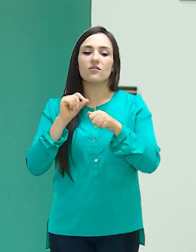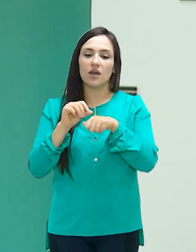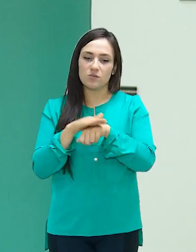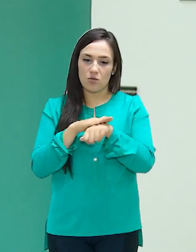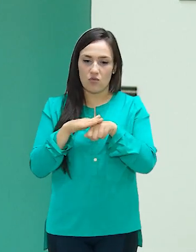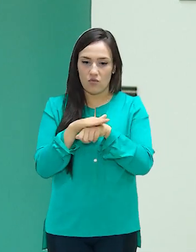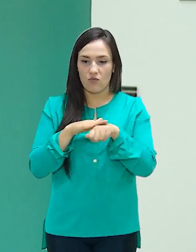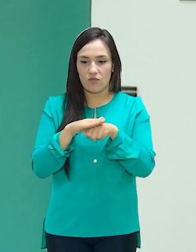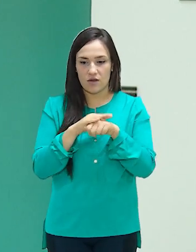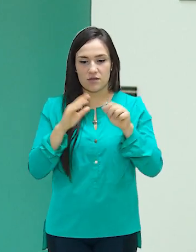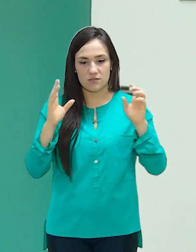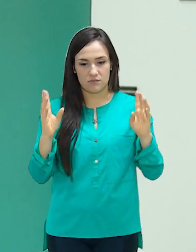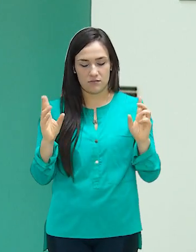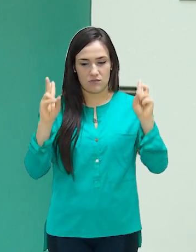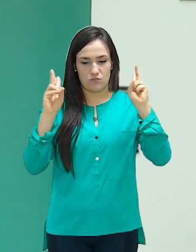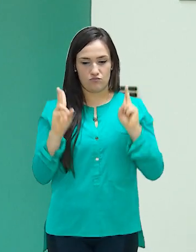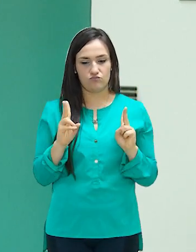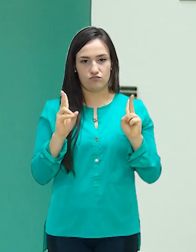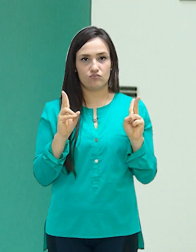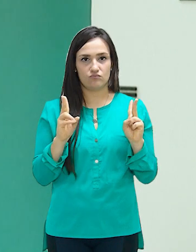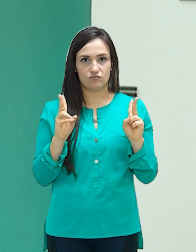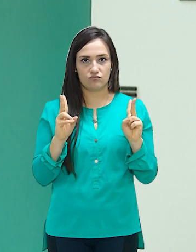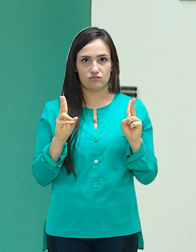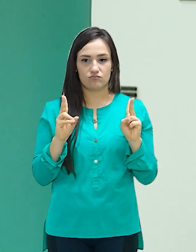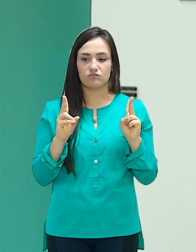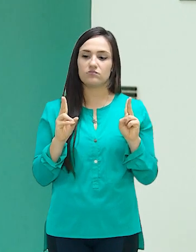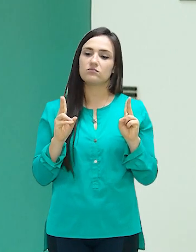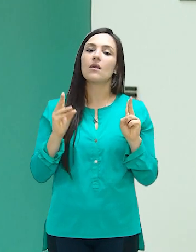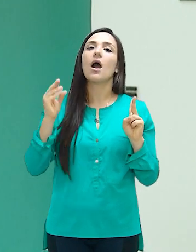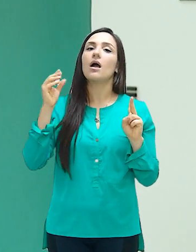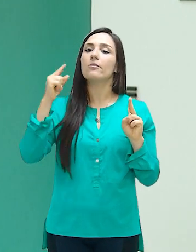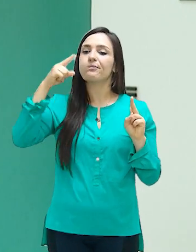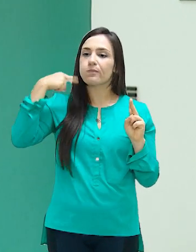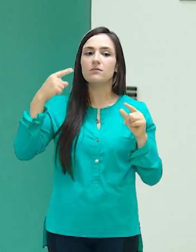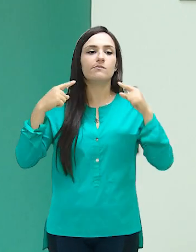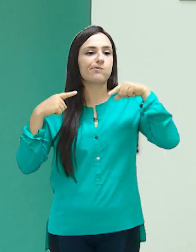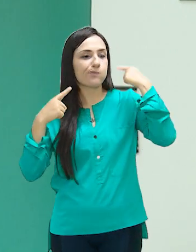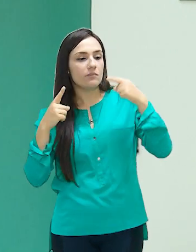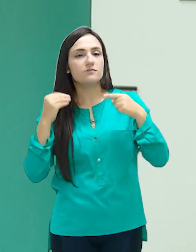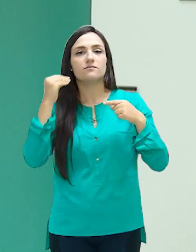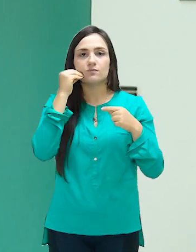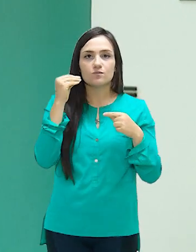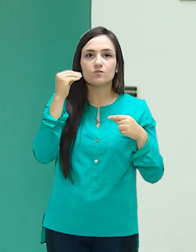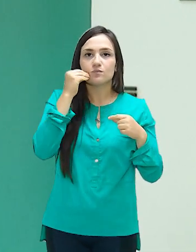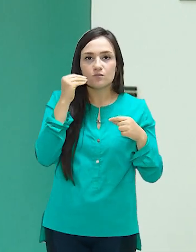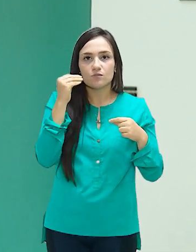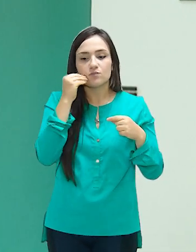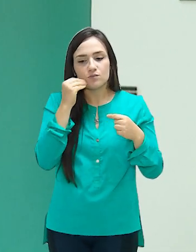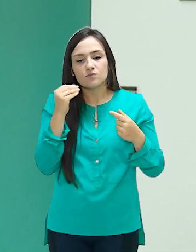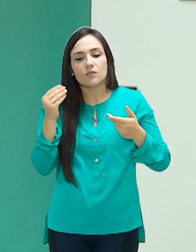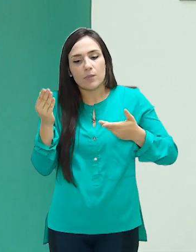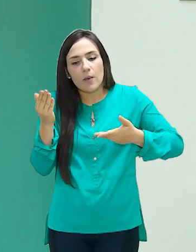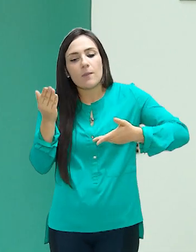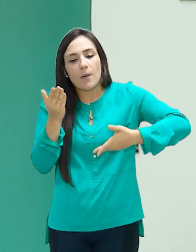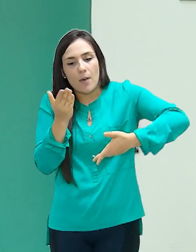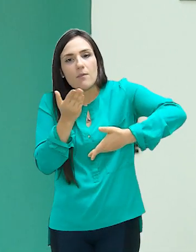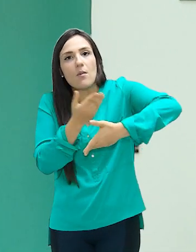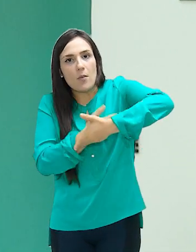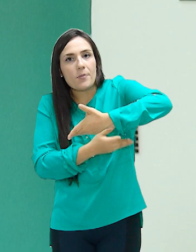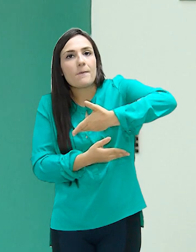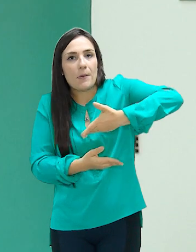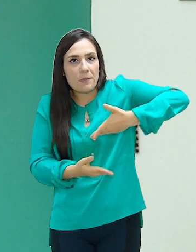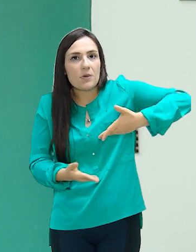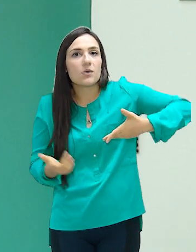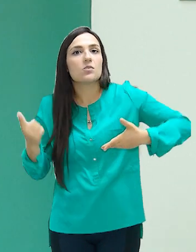reunião a 4, e vai mostrando que as práticas colaborativas, ela é um meio